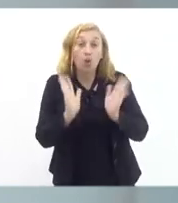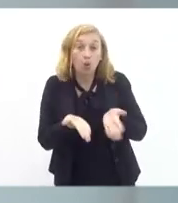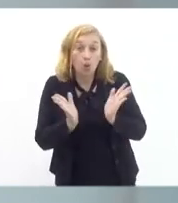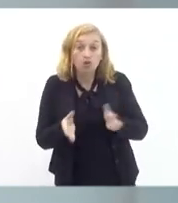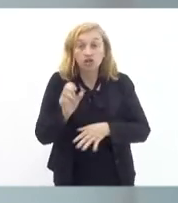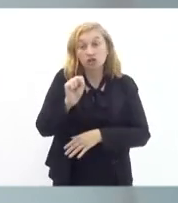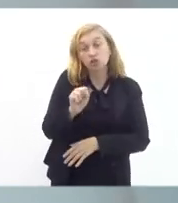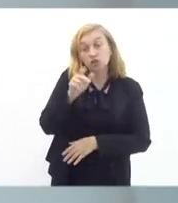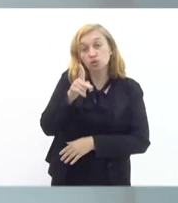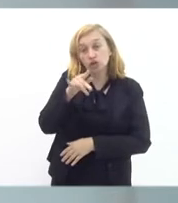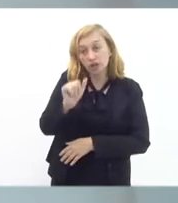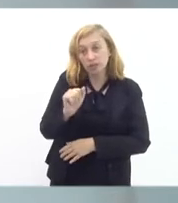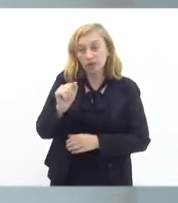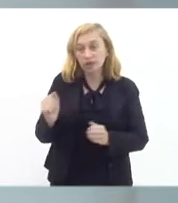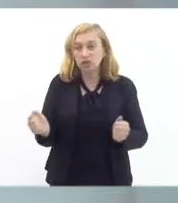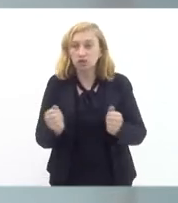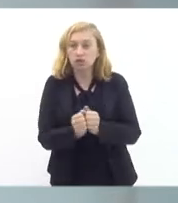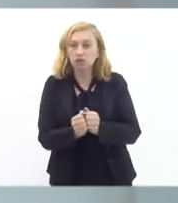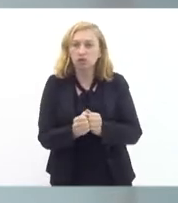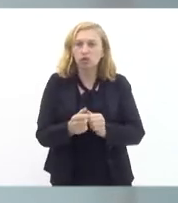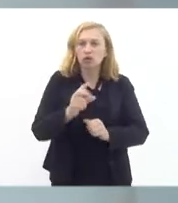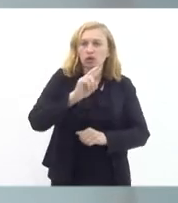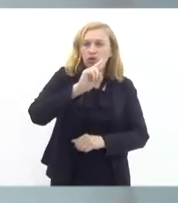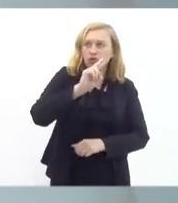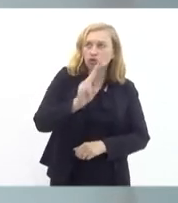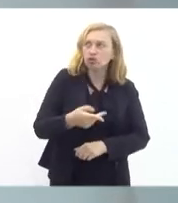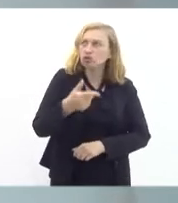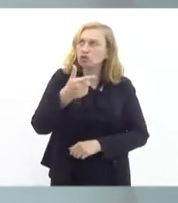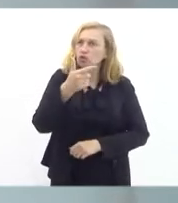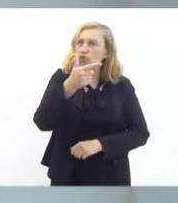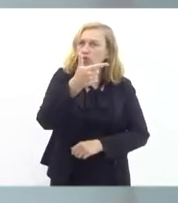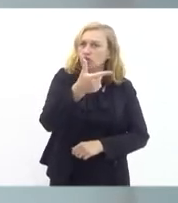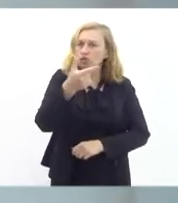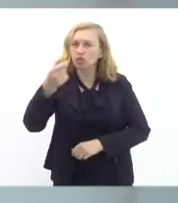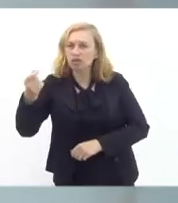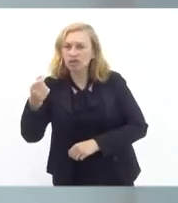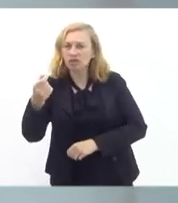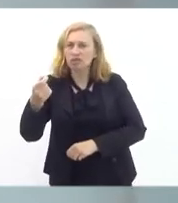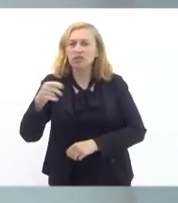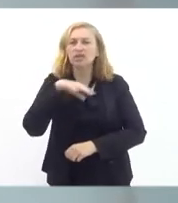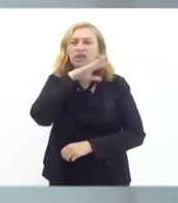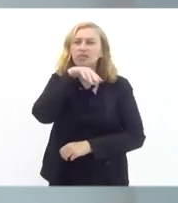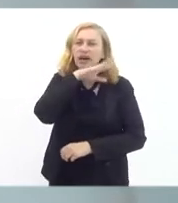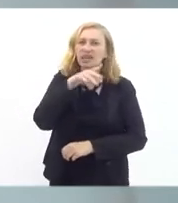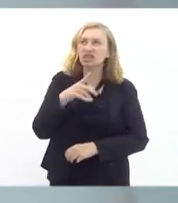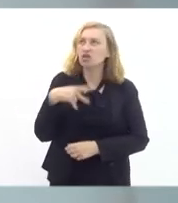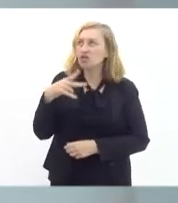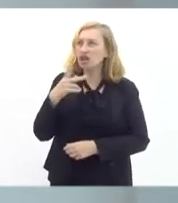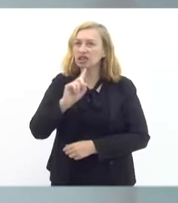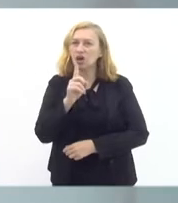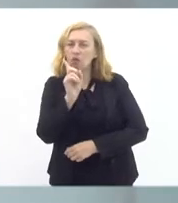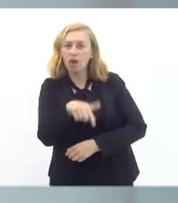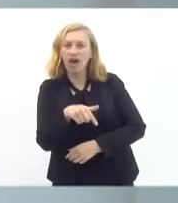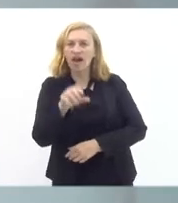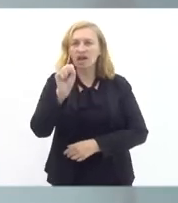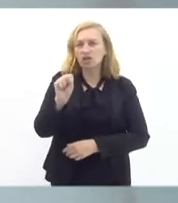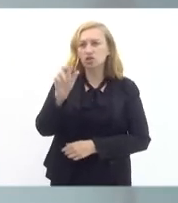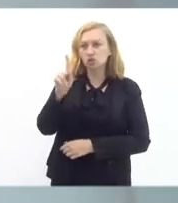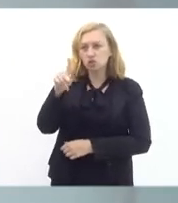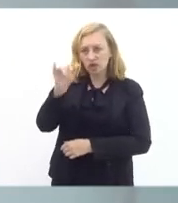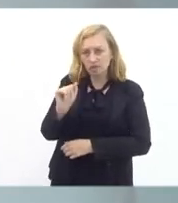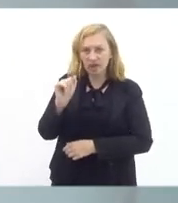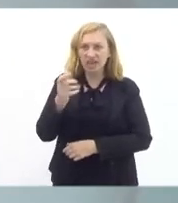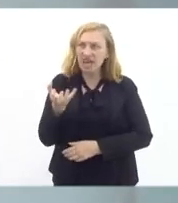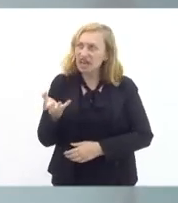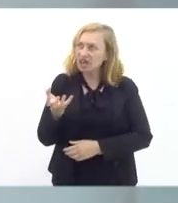SUIPA ela se encontra com 2.200 animais, né? E eu sempre digo, né? Não é a SUIPA que quer ter esse número de